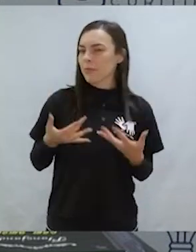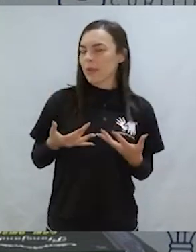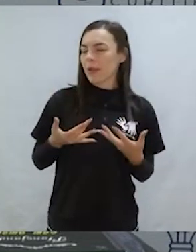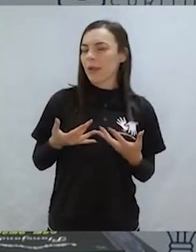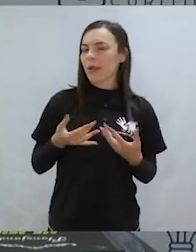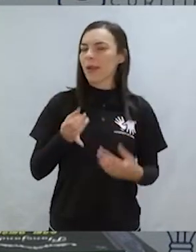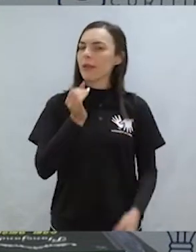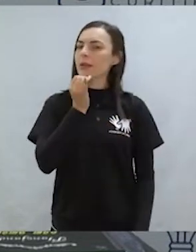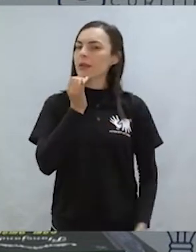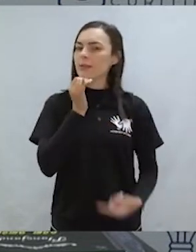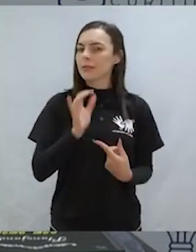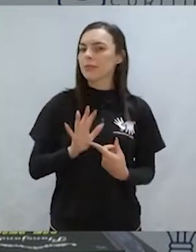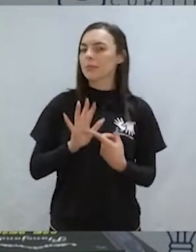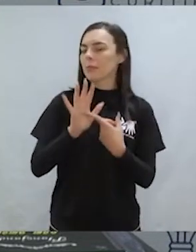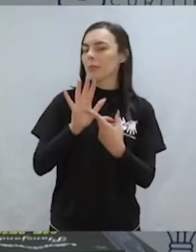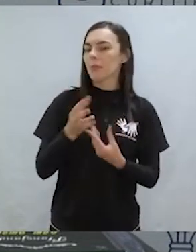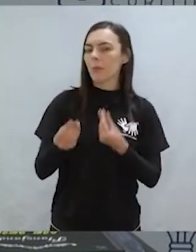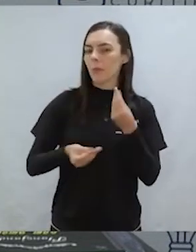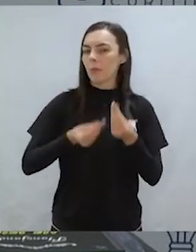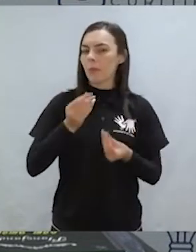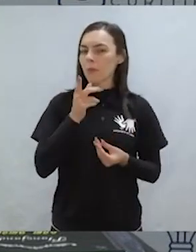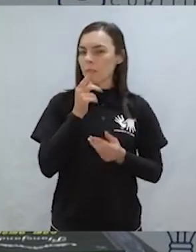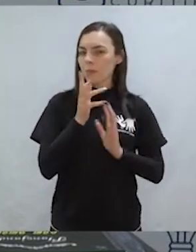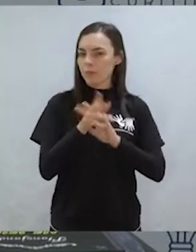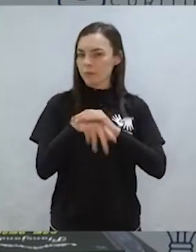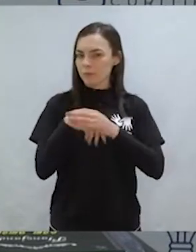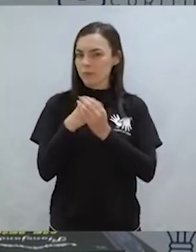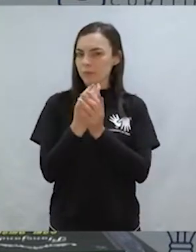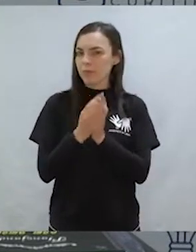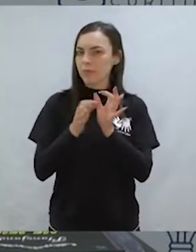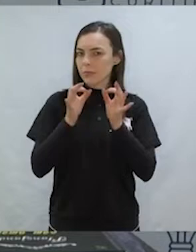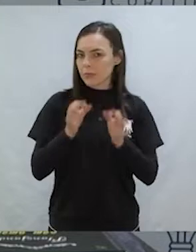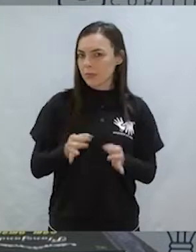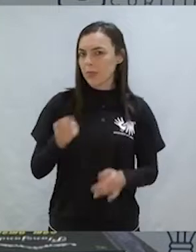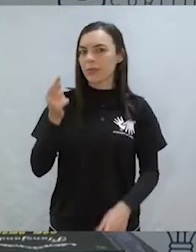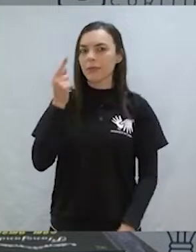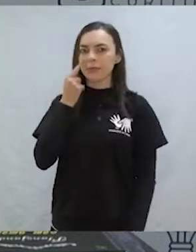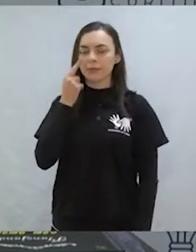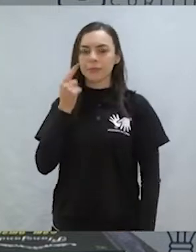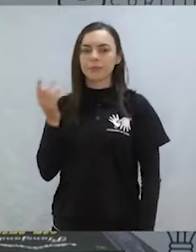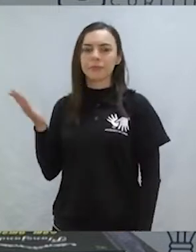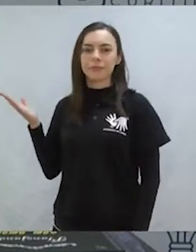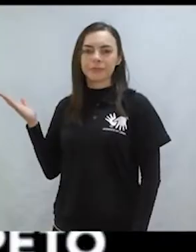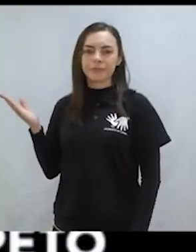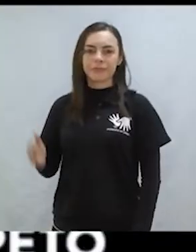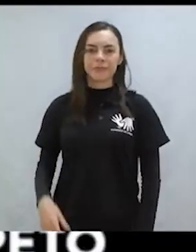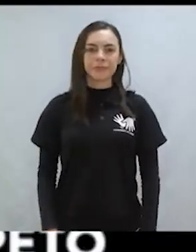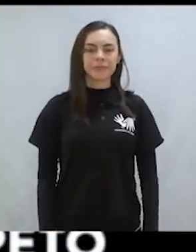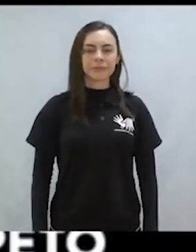vai mostrar como que ela lava bem as mãos. Observem lá na tela.